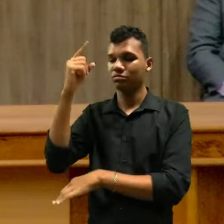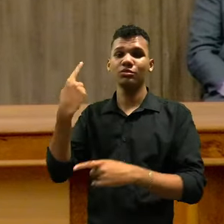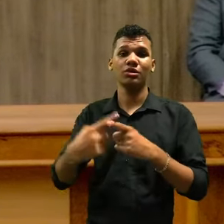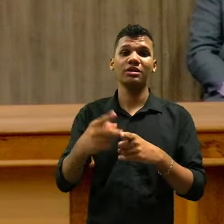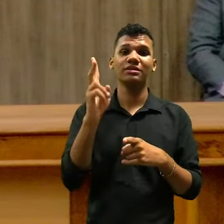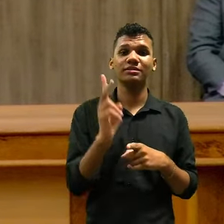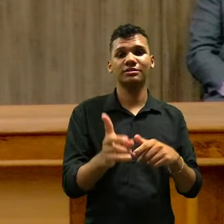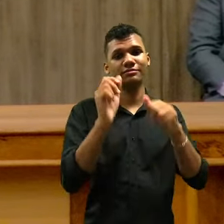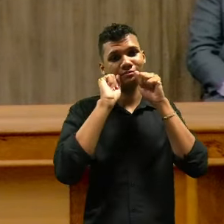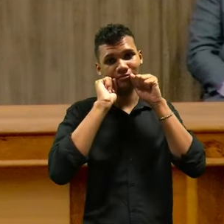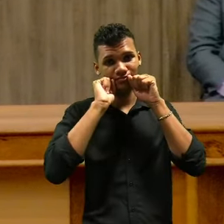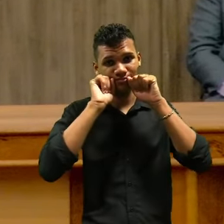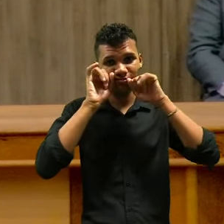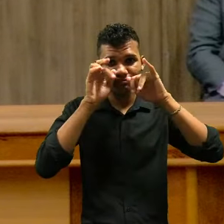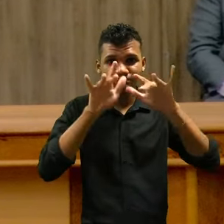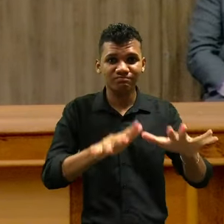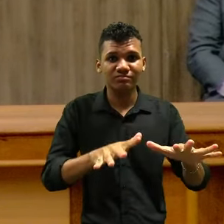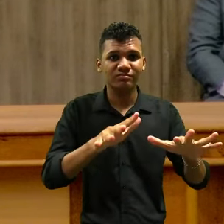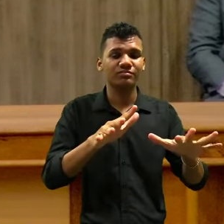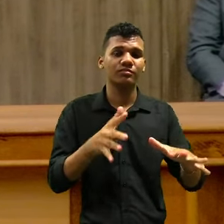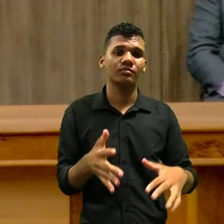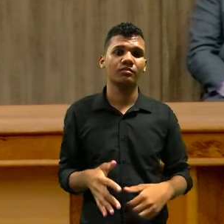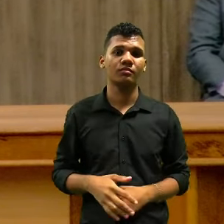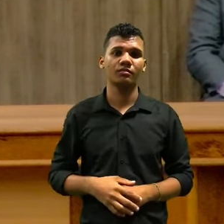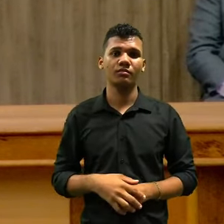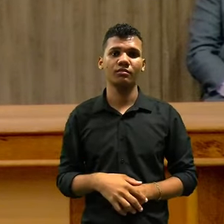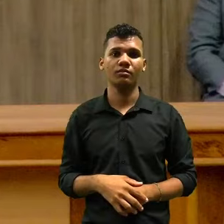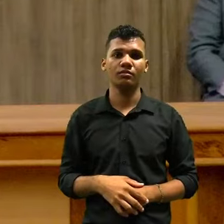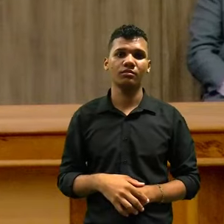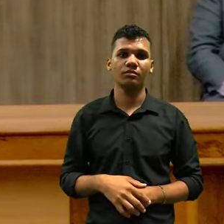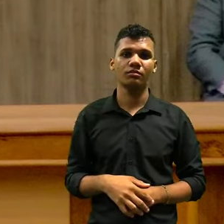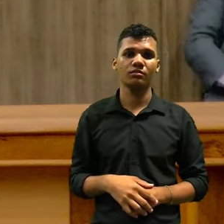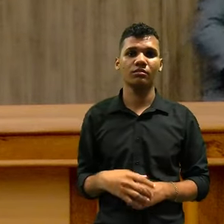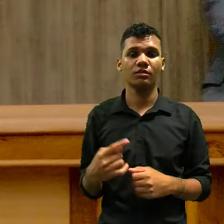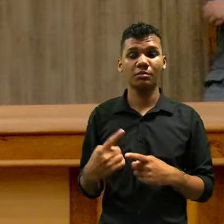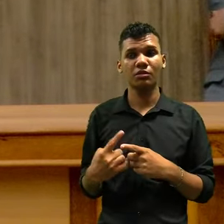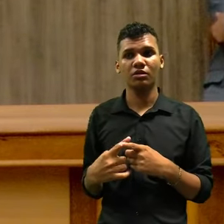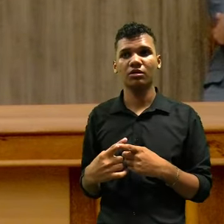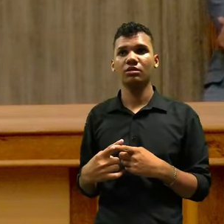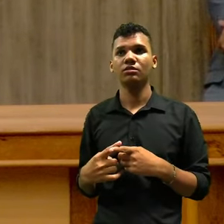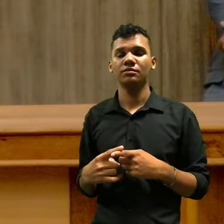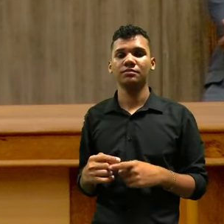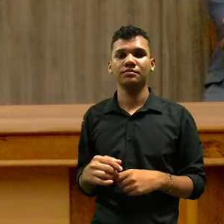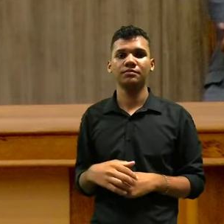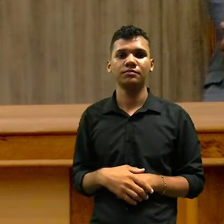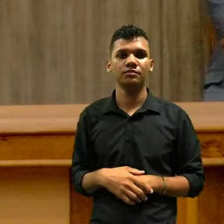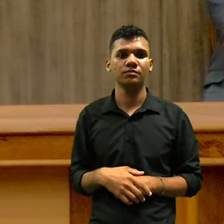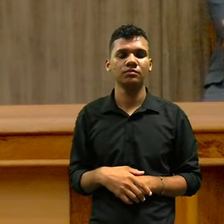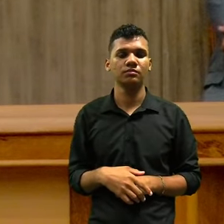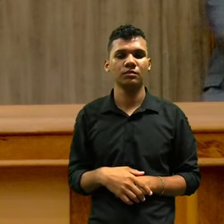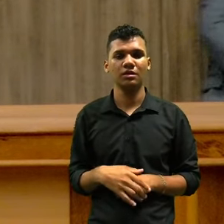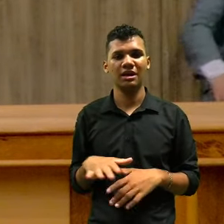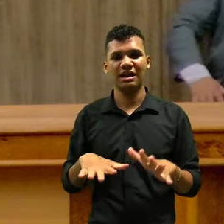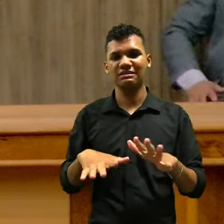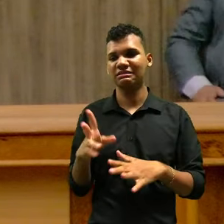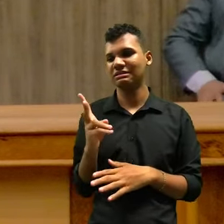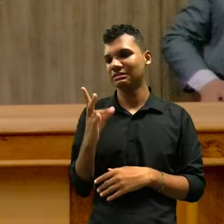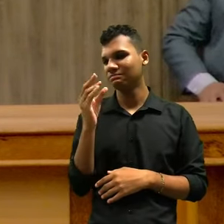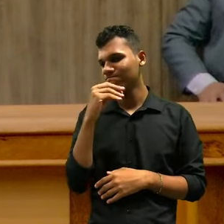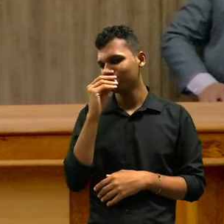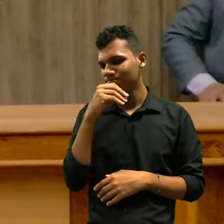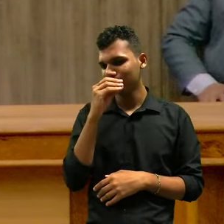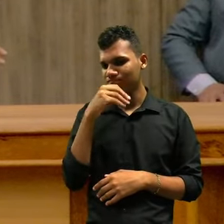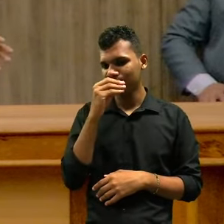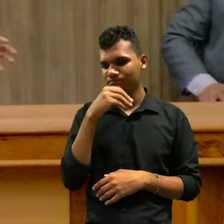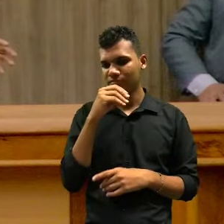abençoado é agora quando não tem toda hora anda se encostando é fraquinho velho aí lá